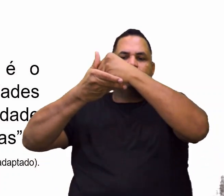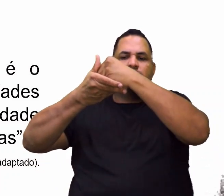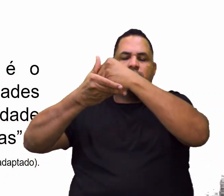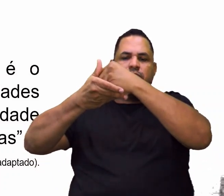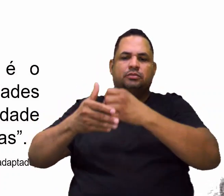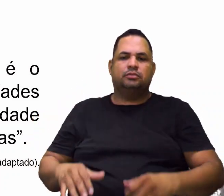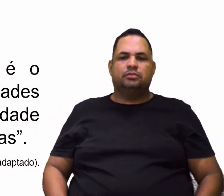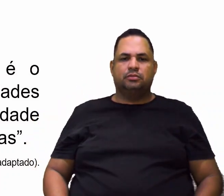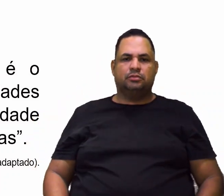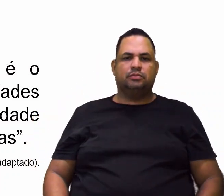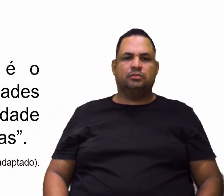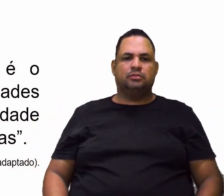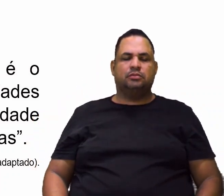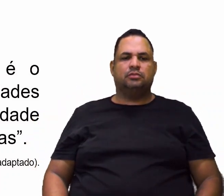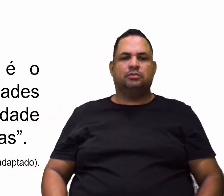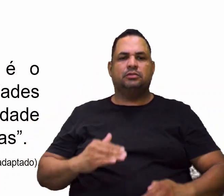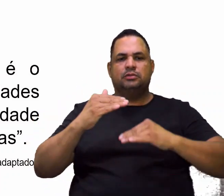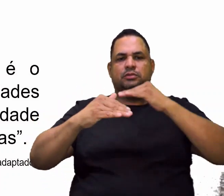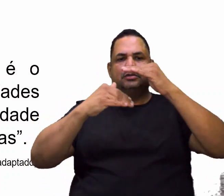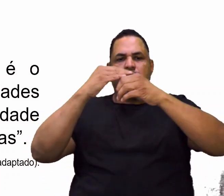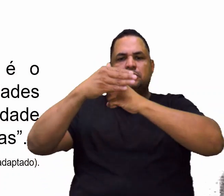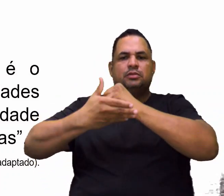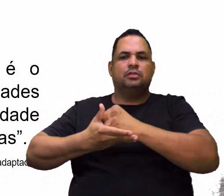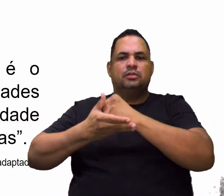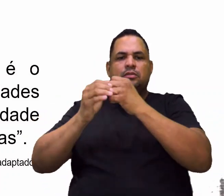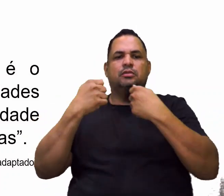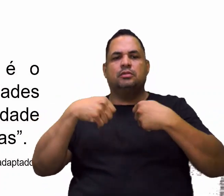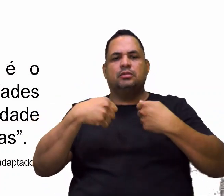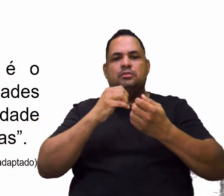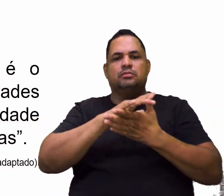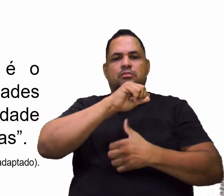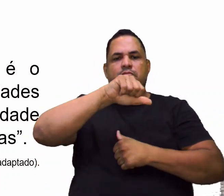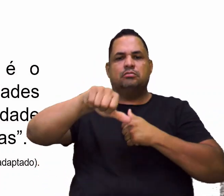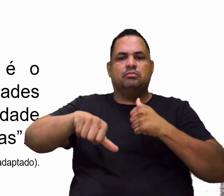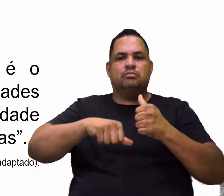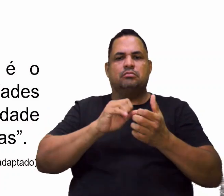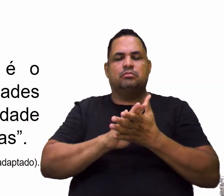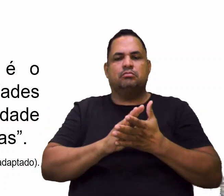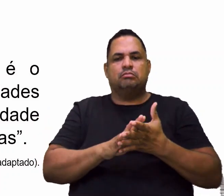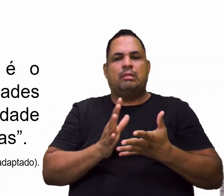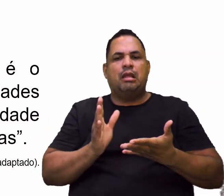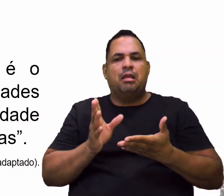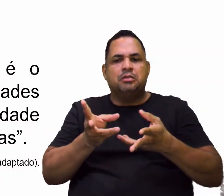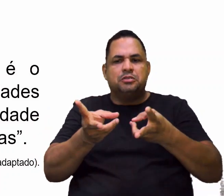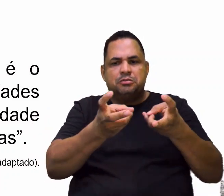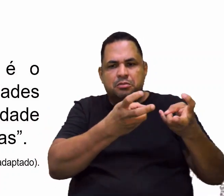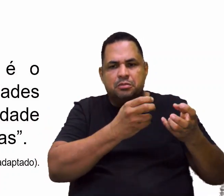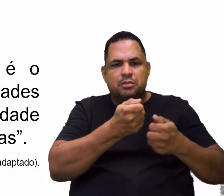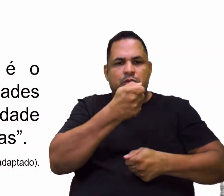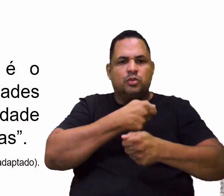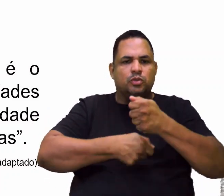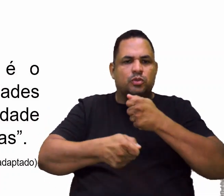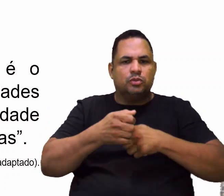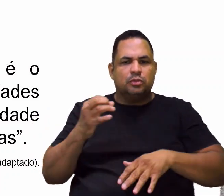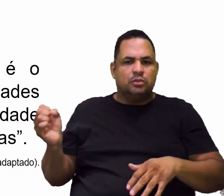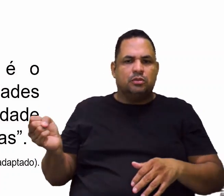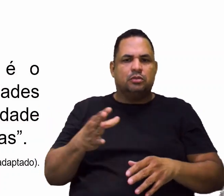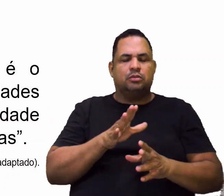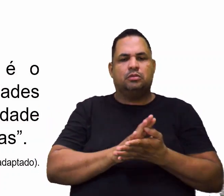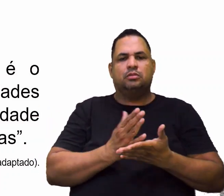tem que ter isso na nossa mente, ó. O que exige o quê? A mudança na atuação predatória da economia